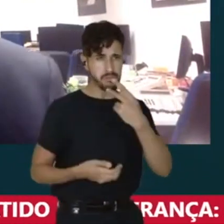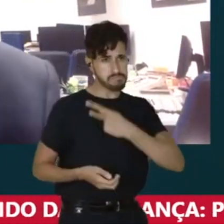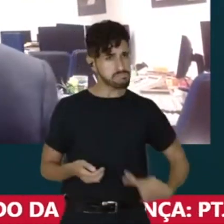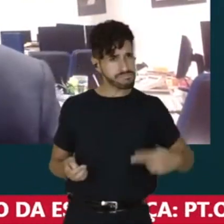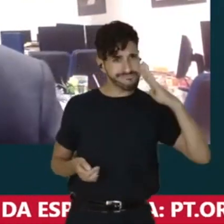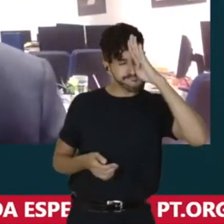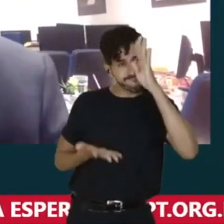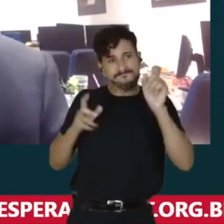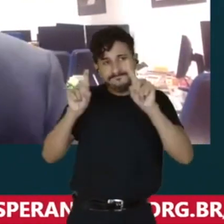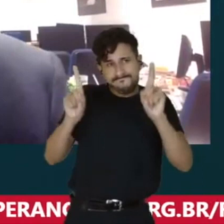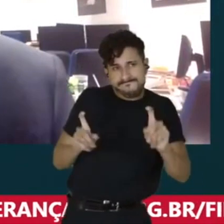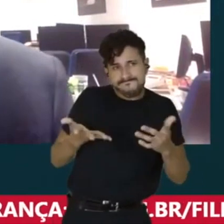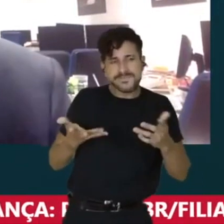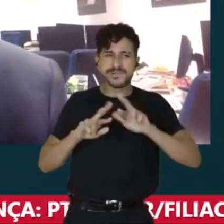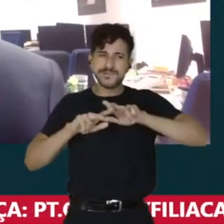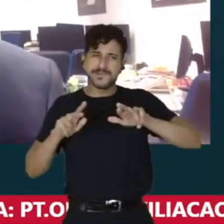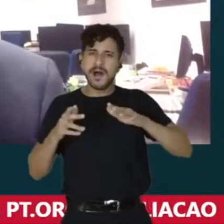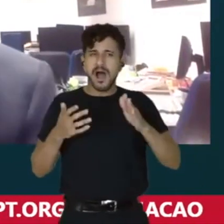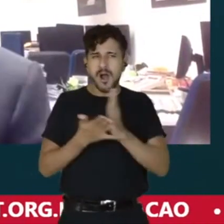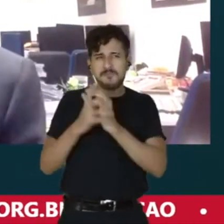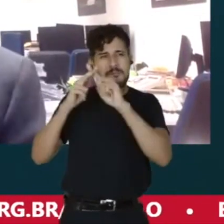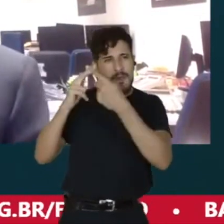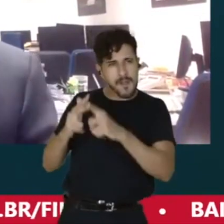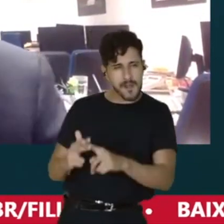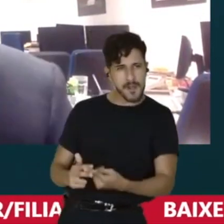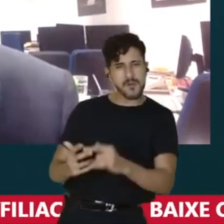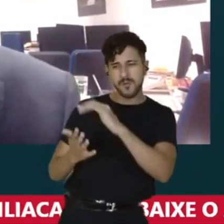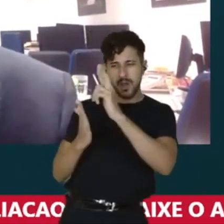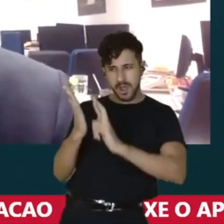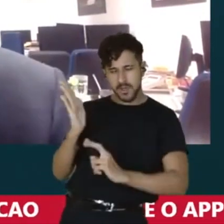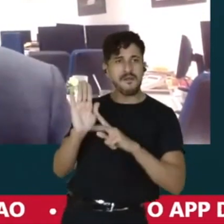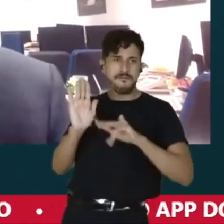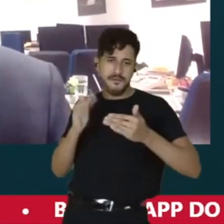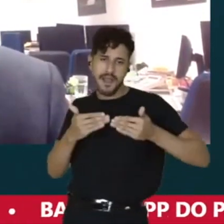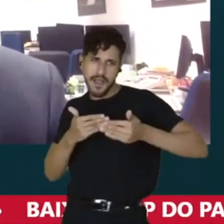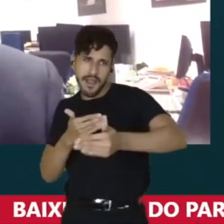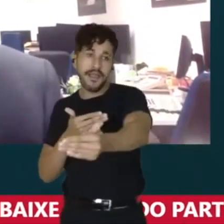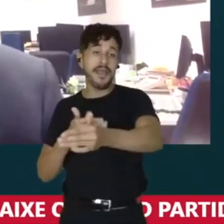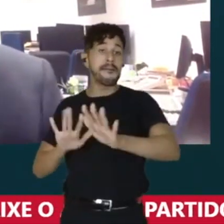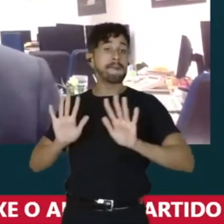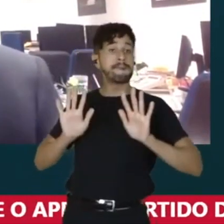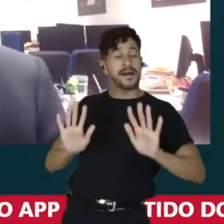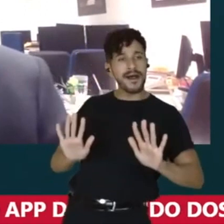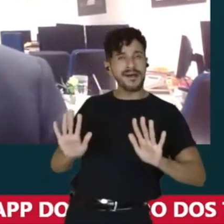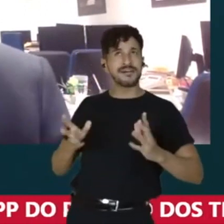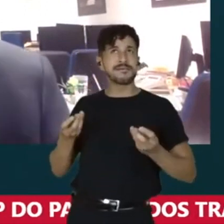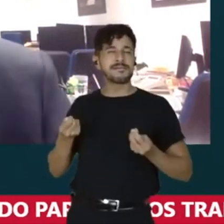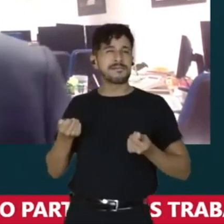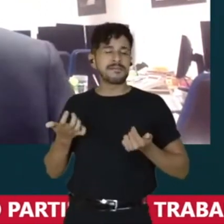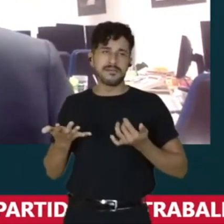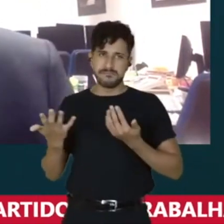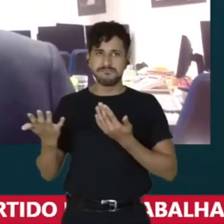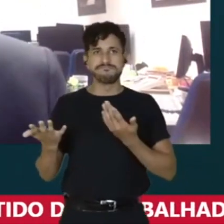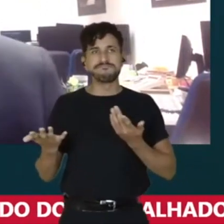esses pequenos ajustes, essas pequenas mudanças poderão ser introduzidas no relatório final. Agora, isso impede, viu, Flávio?